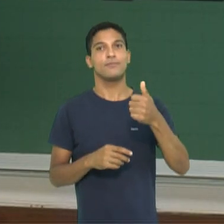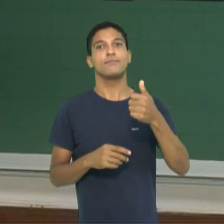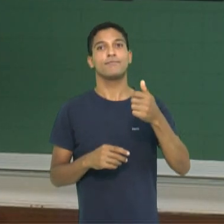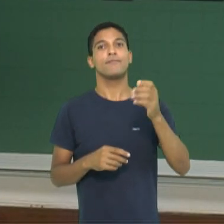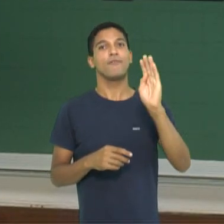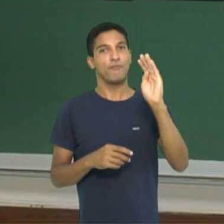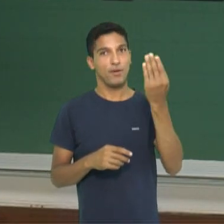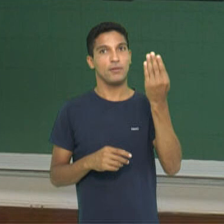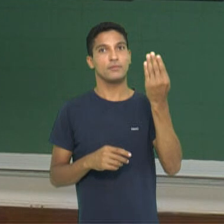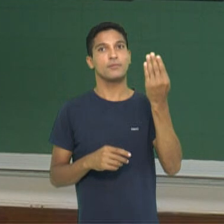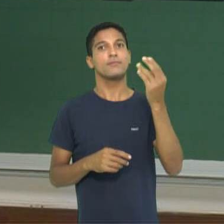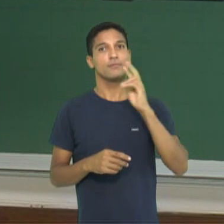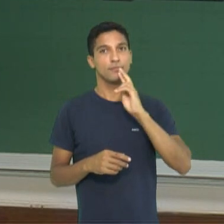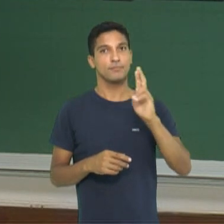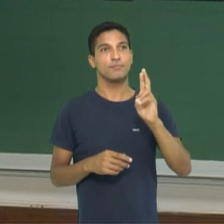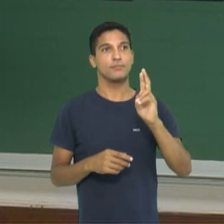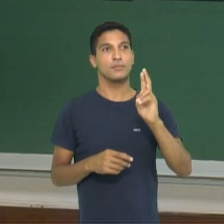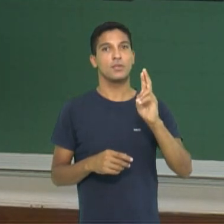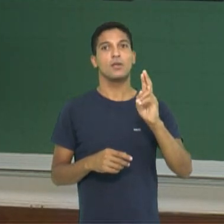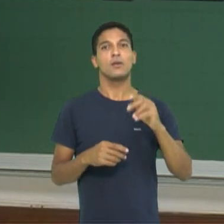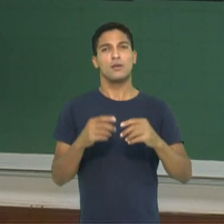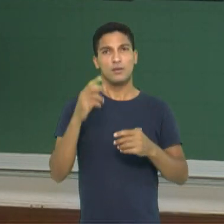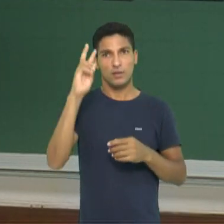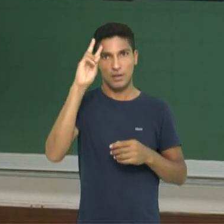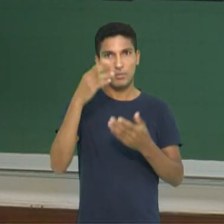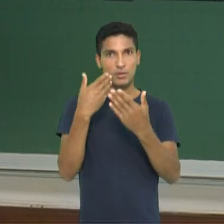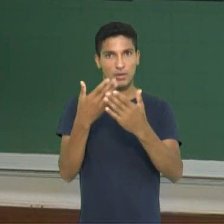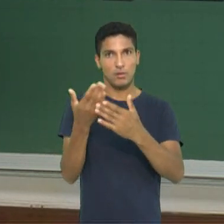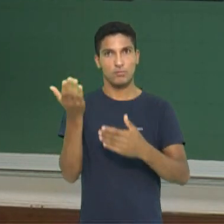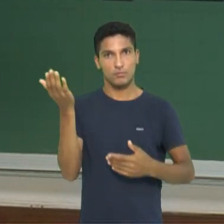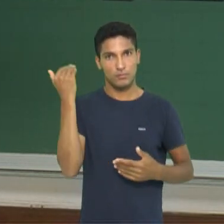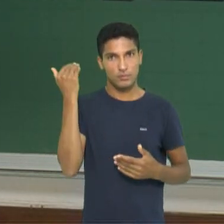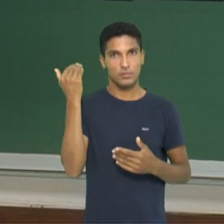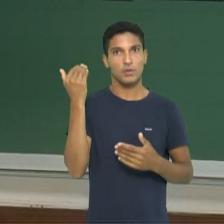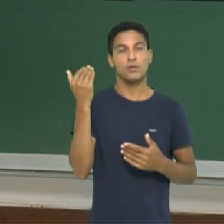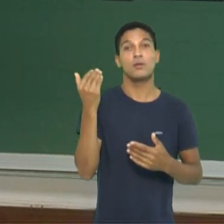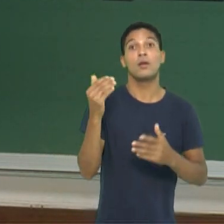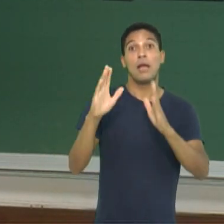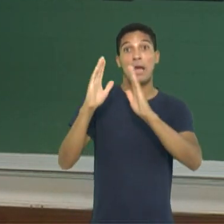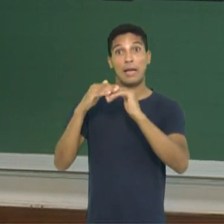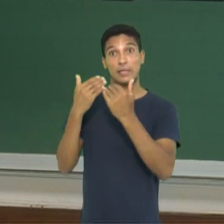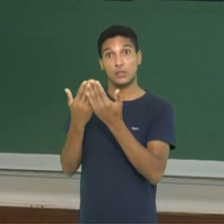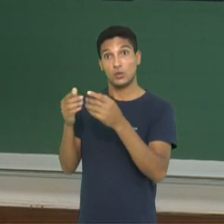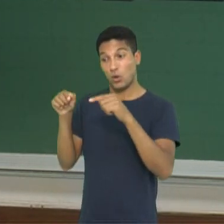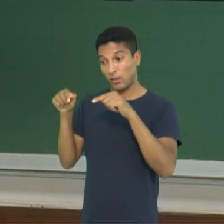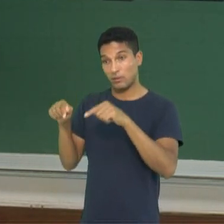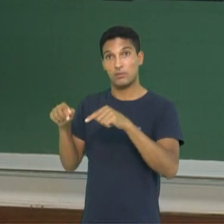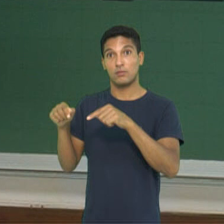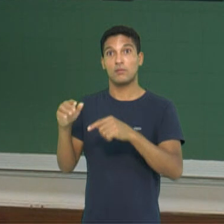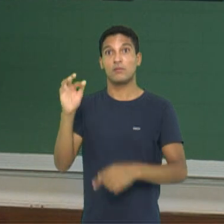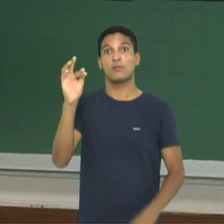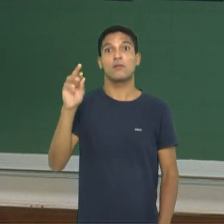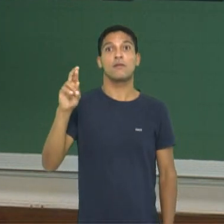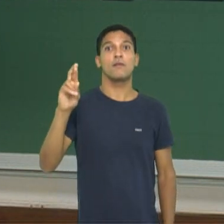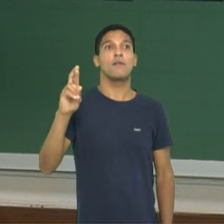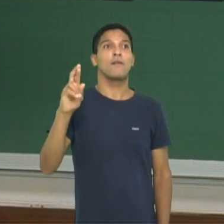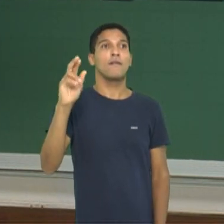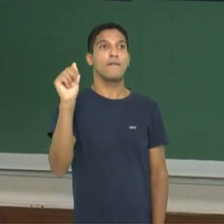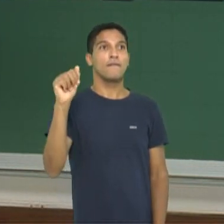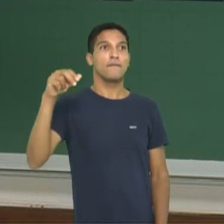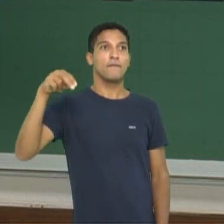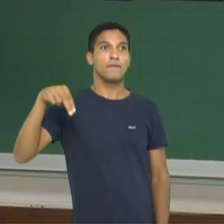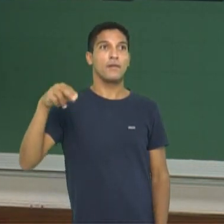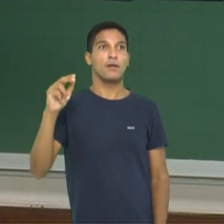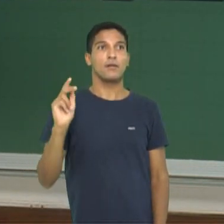Nós vimos na aula anterior que a Escola de Frankfurt visava uma compreensão totalizante da sociedade, ver a sociedade em todas as